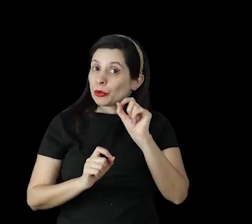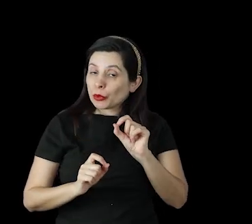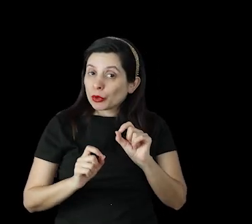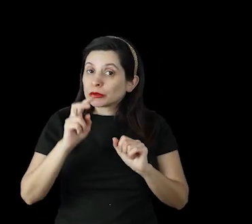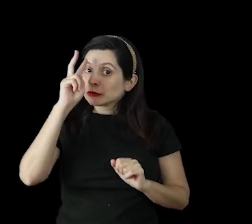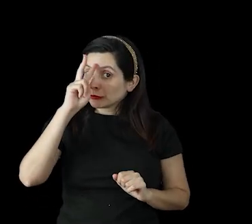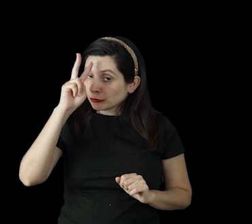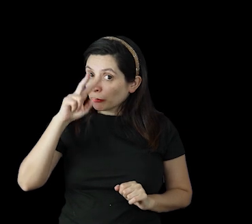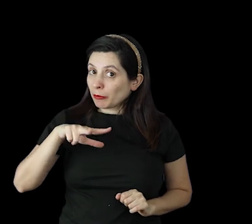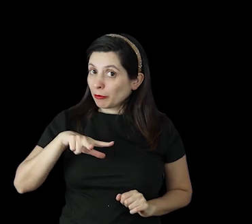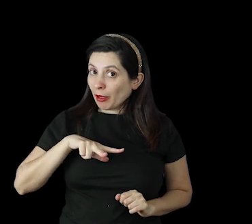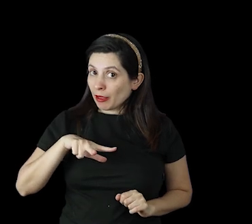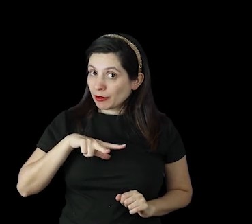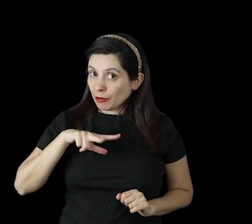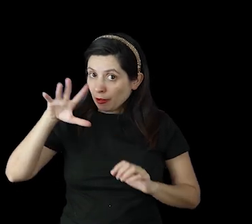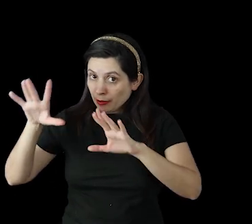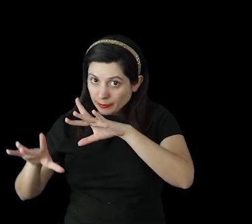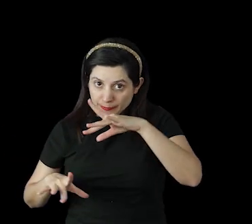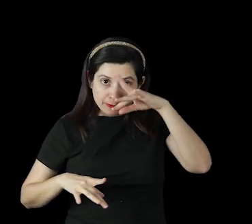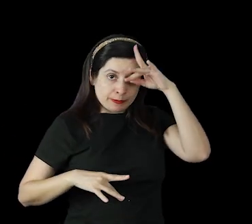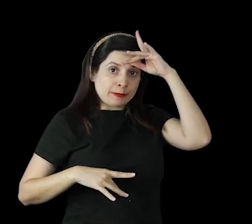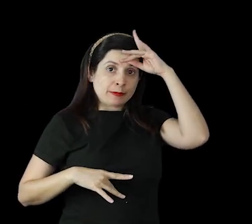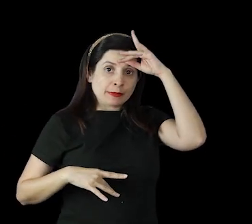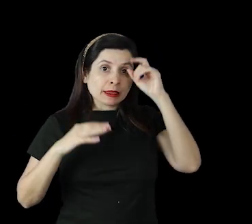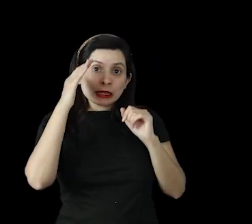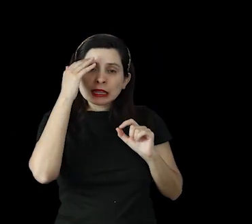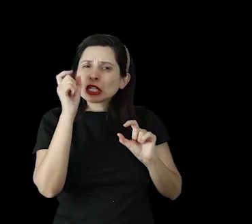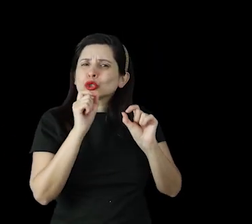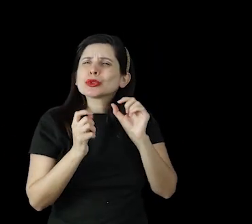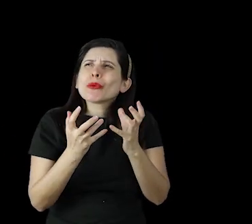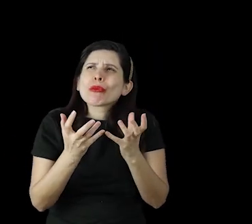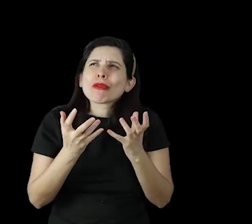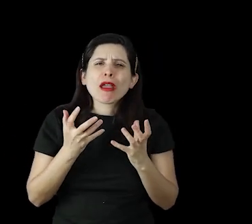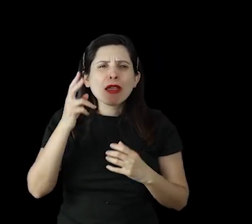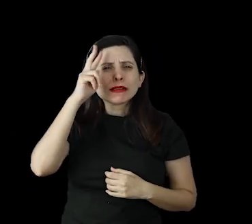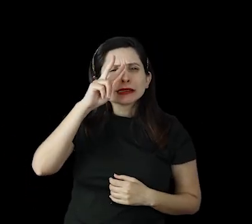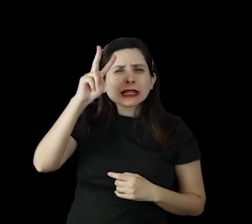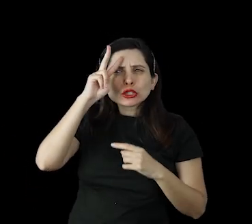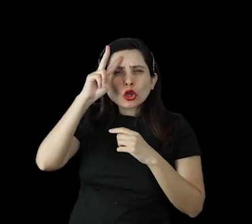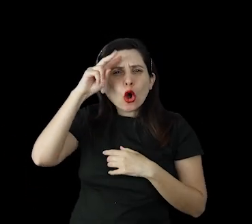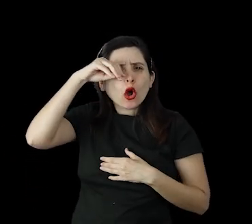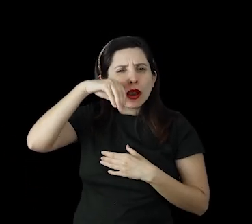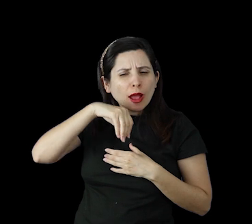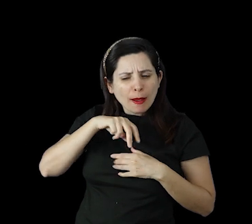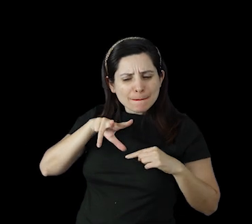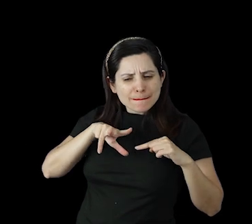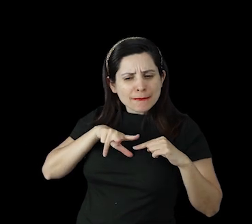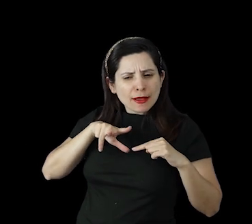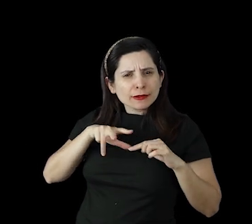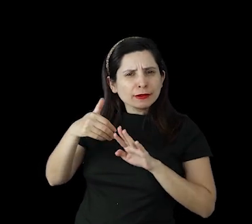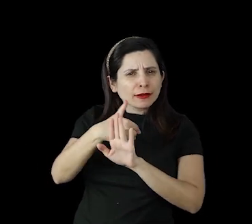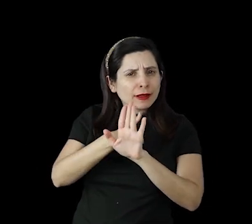narrativa pessoal, a gente começa a entender o que que a gente quer daquela narrativa pessoal, porque aquela narrativa pessoal tem